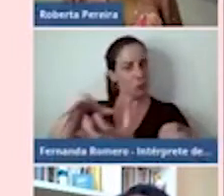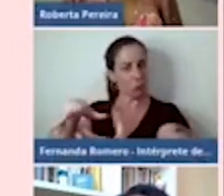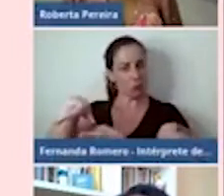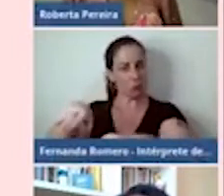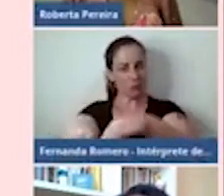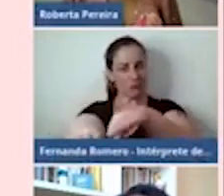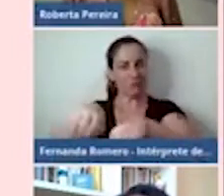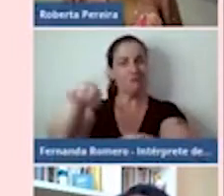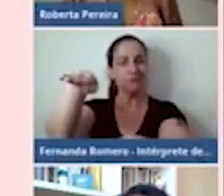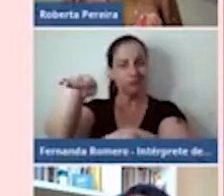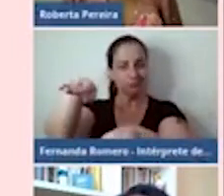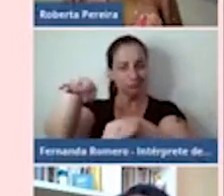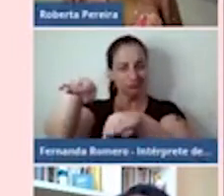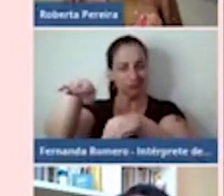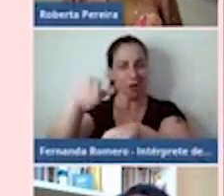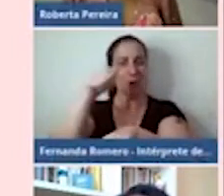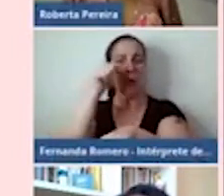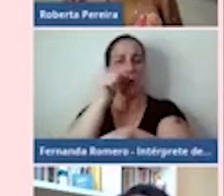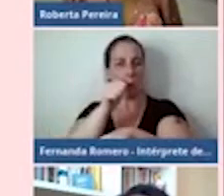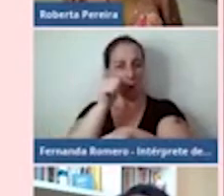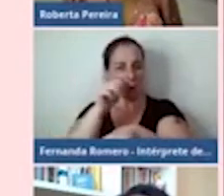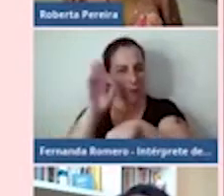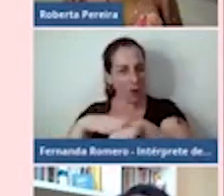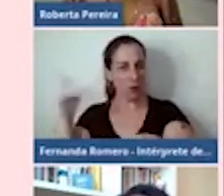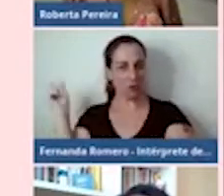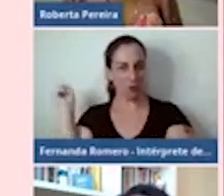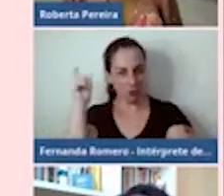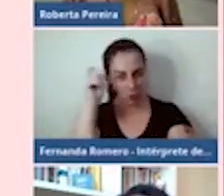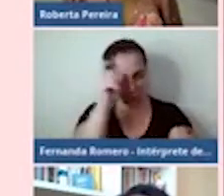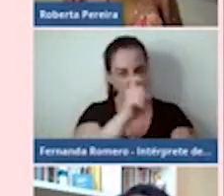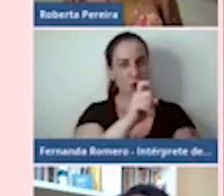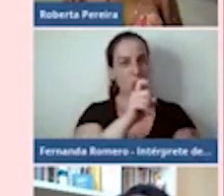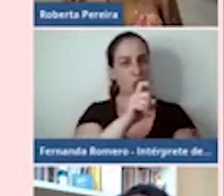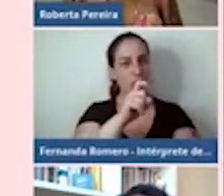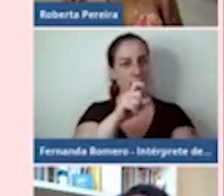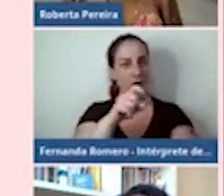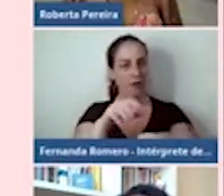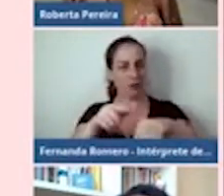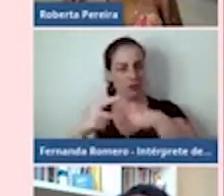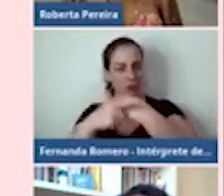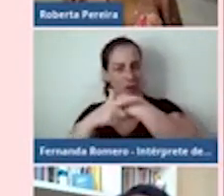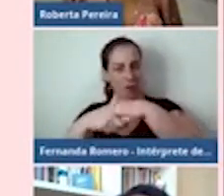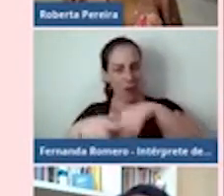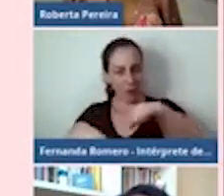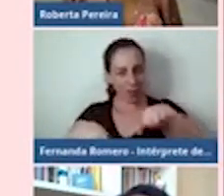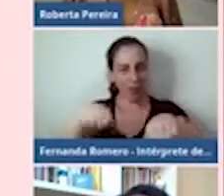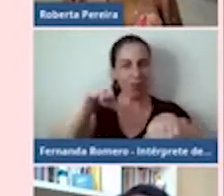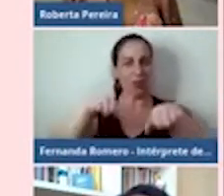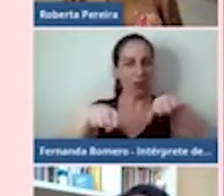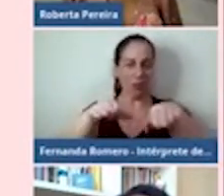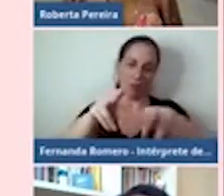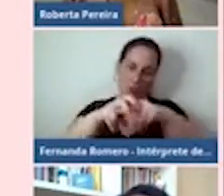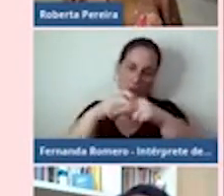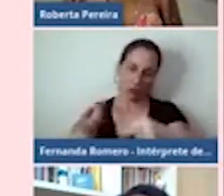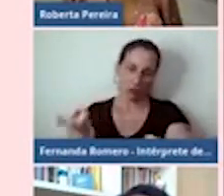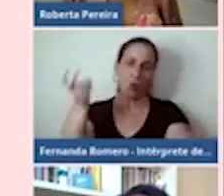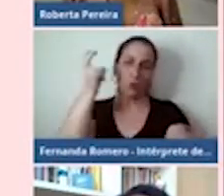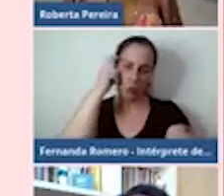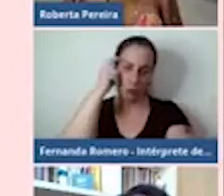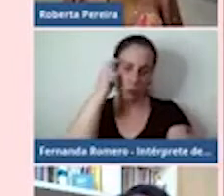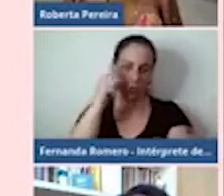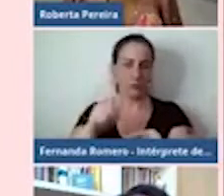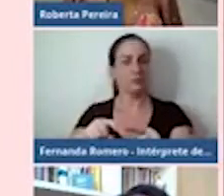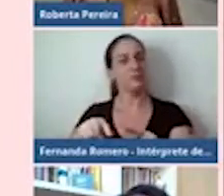né? As mulheres elas têm mais dificuldade de equilibrar esses papéis do que os homens. Culturalmente, isso é assim. E